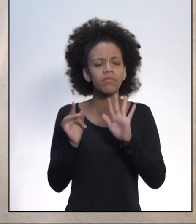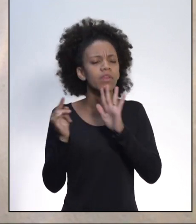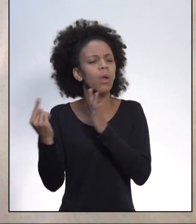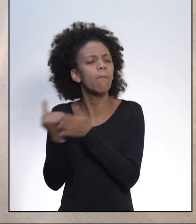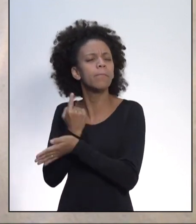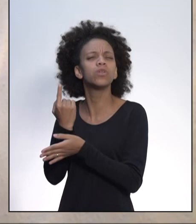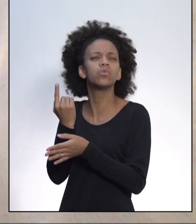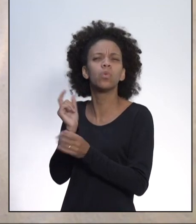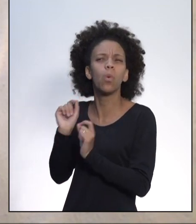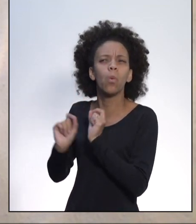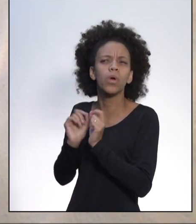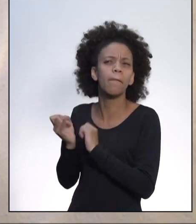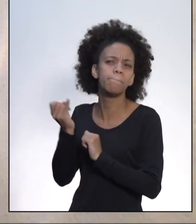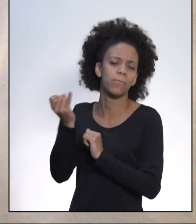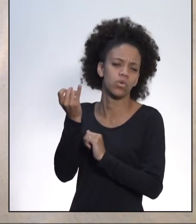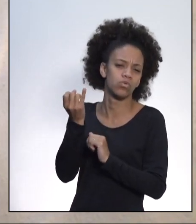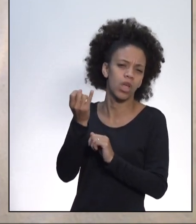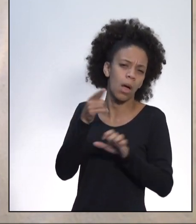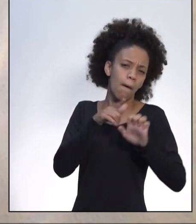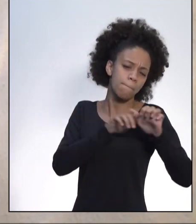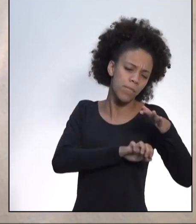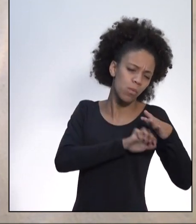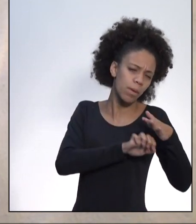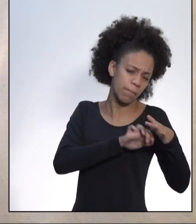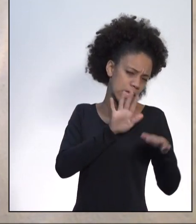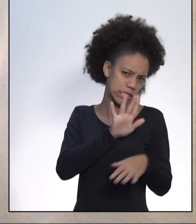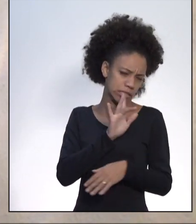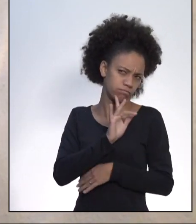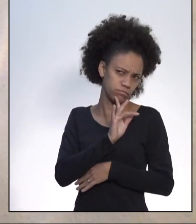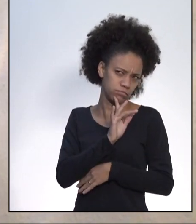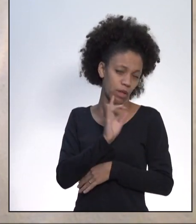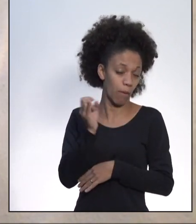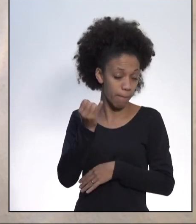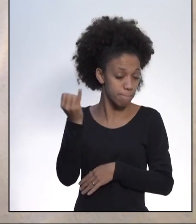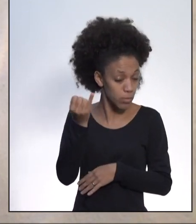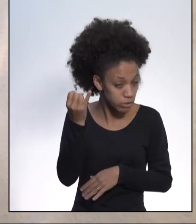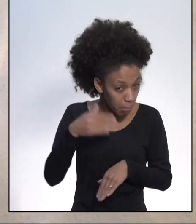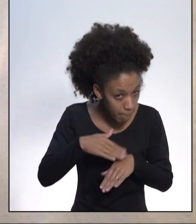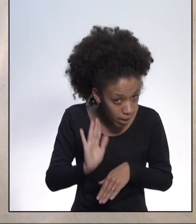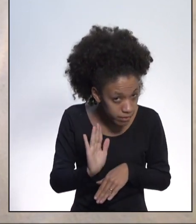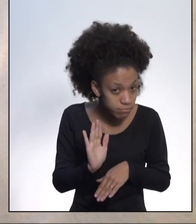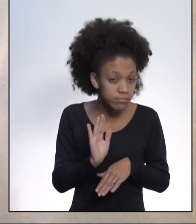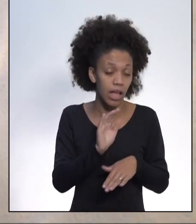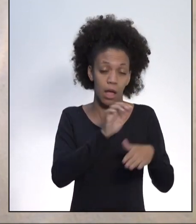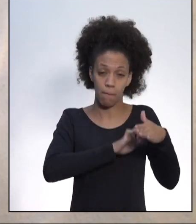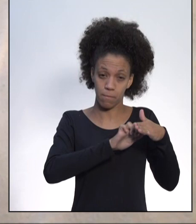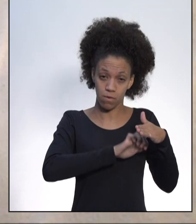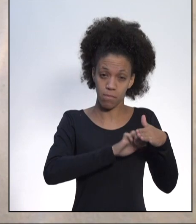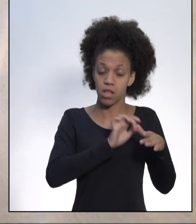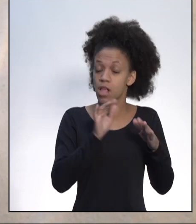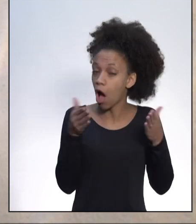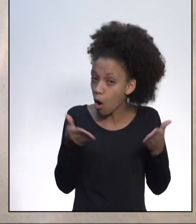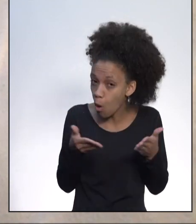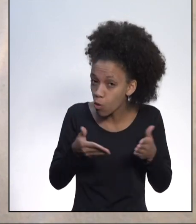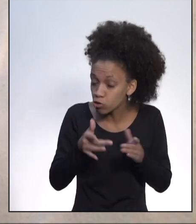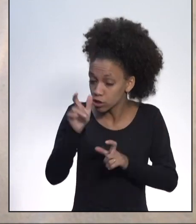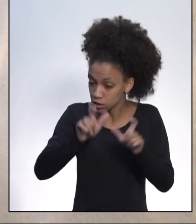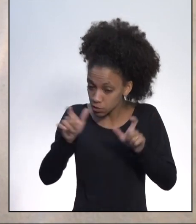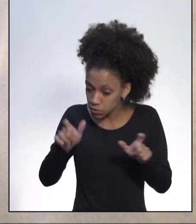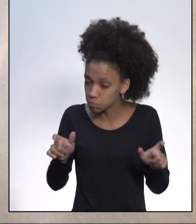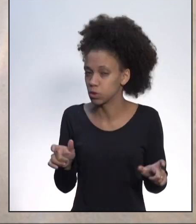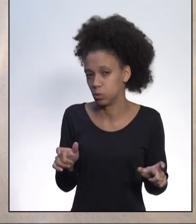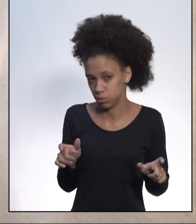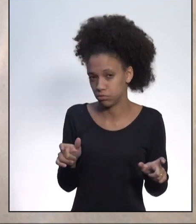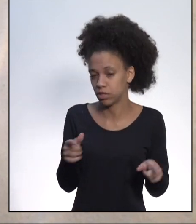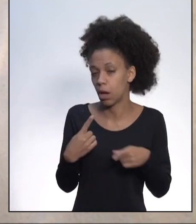saber o que é mais importante para uma empresa. Eu acho que o mais importante para uma empresa, Rainer, hoje, são as pessoas,